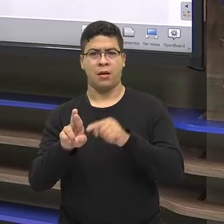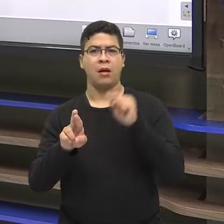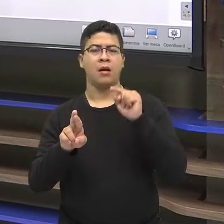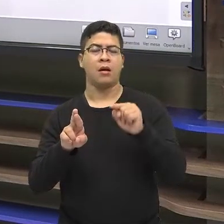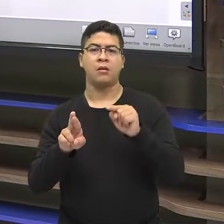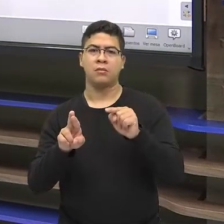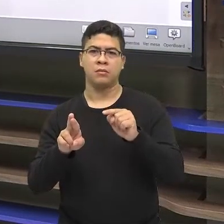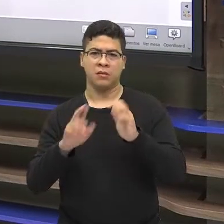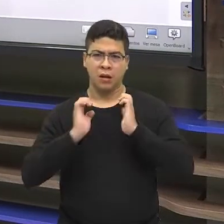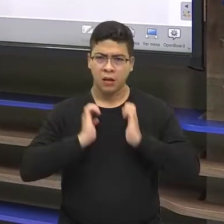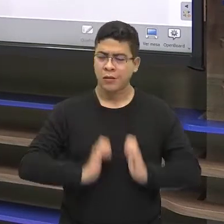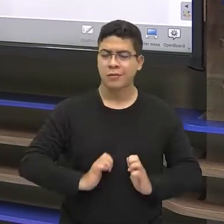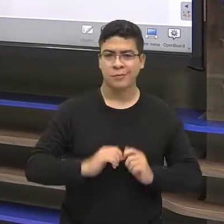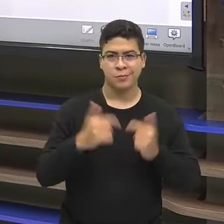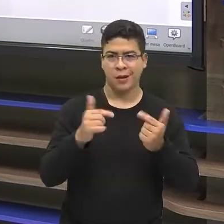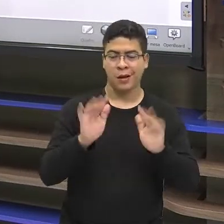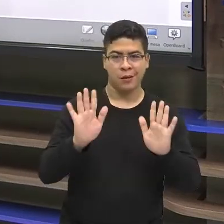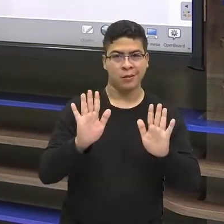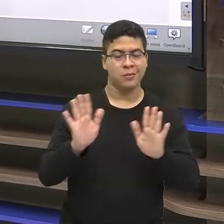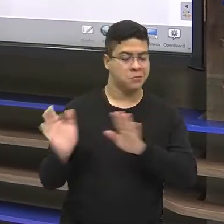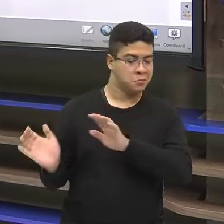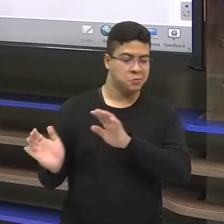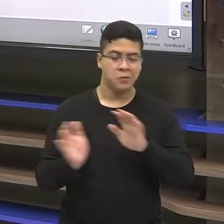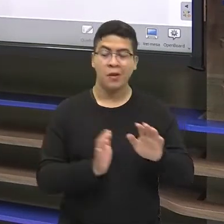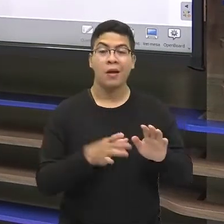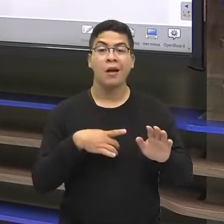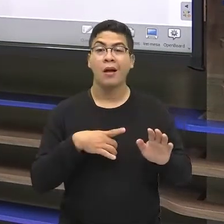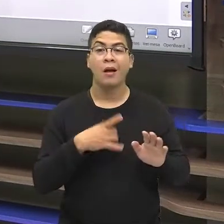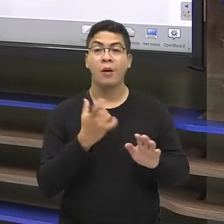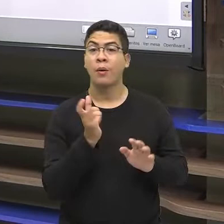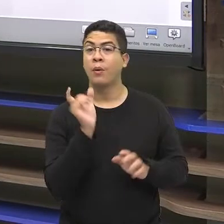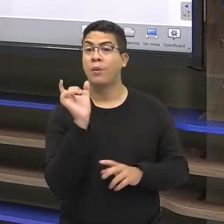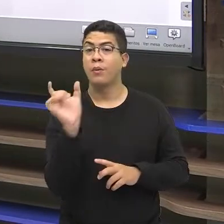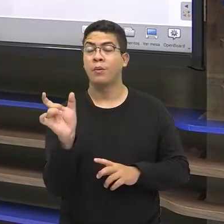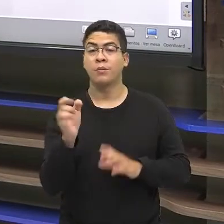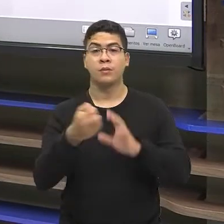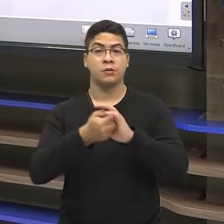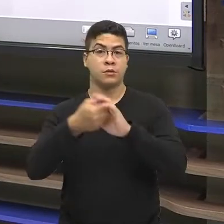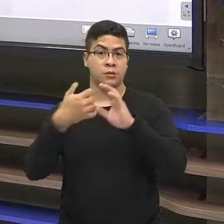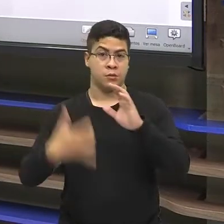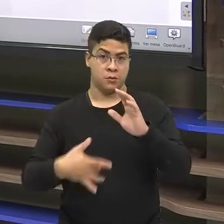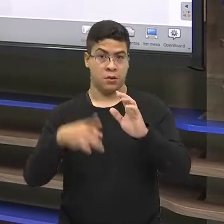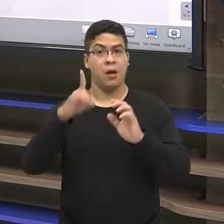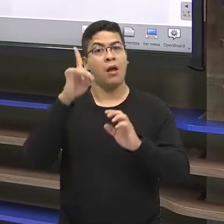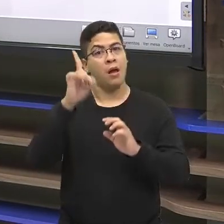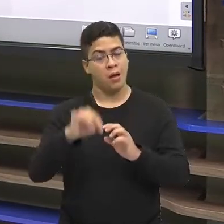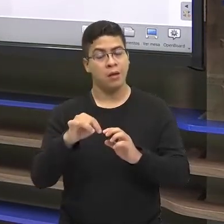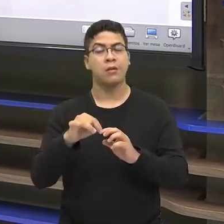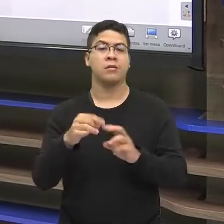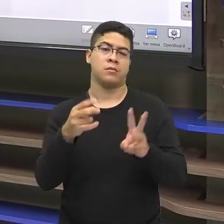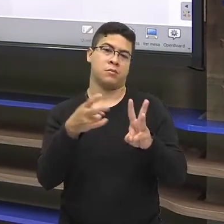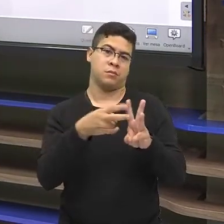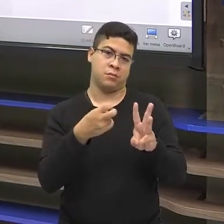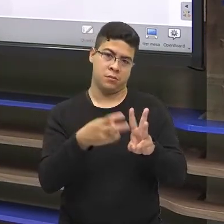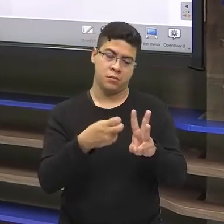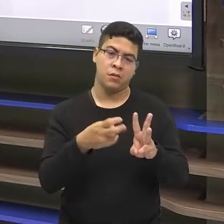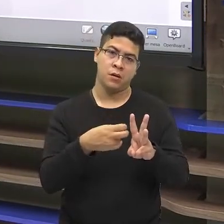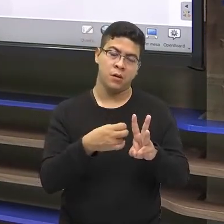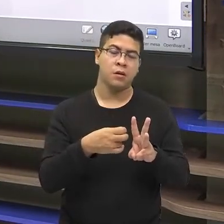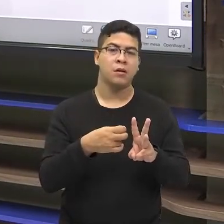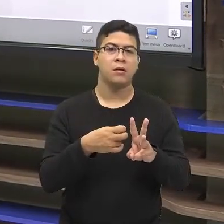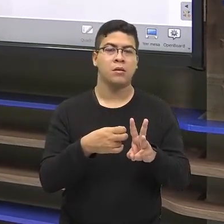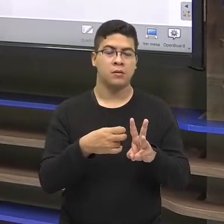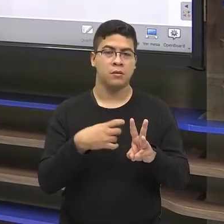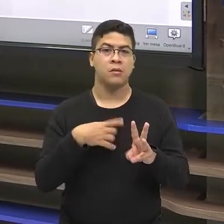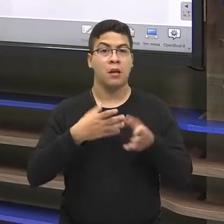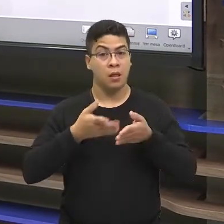quê? Porque ele é um brasileiro, ele representa o povo brasileiro. Então ele é índio, uma hora ele é índio no livro, né?